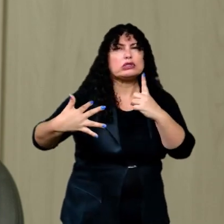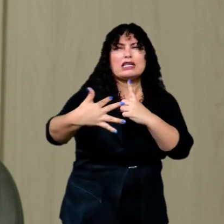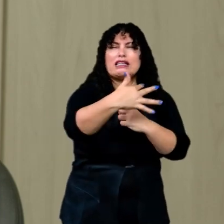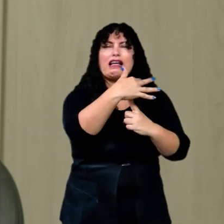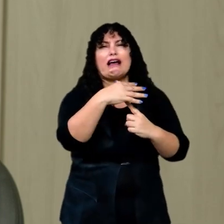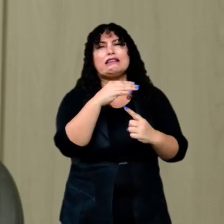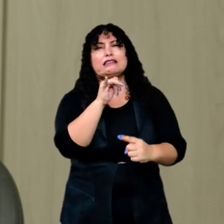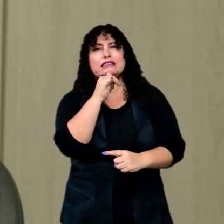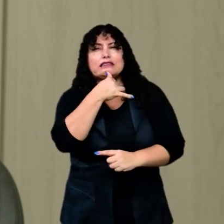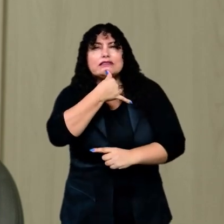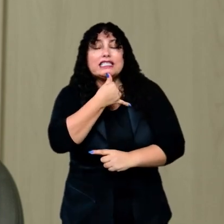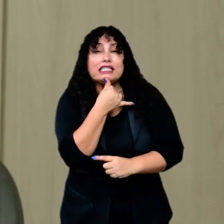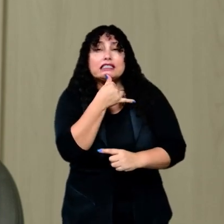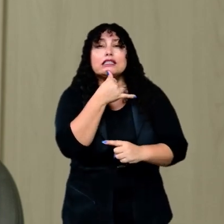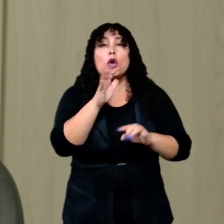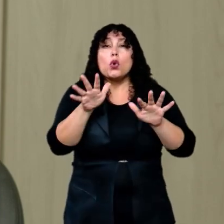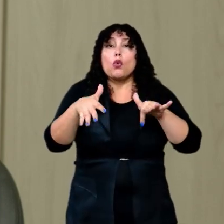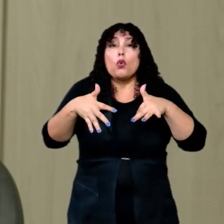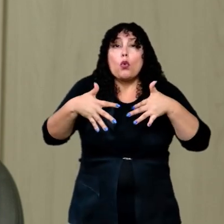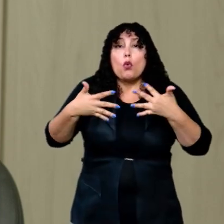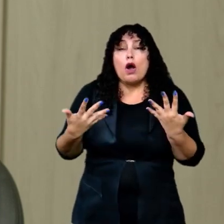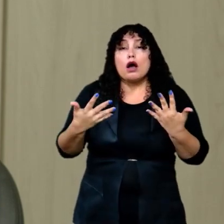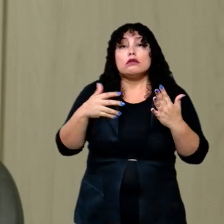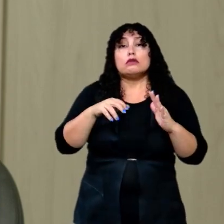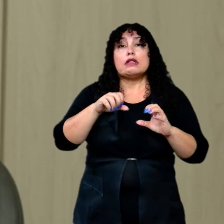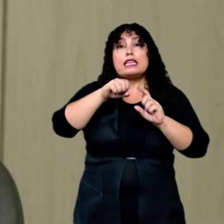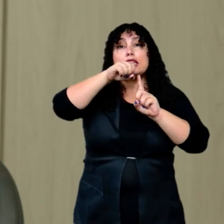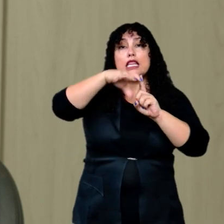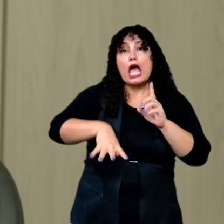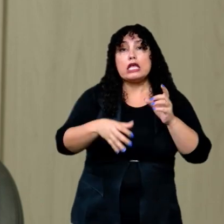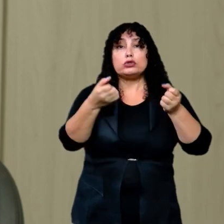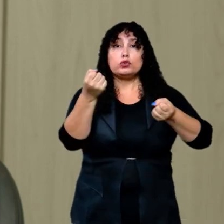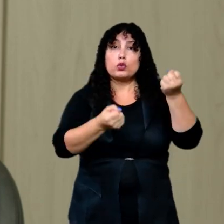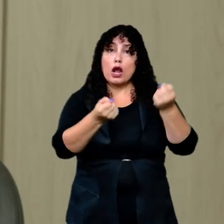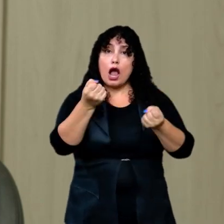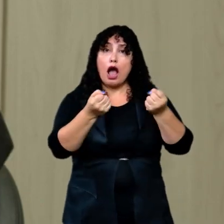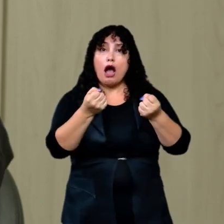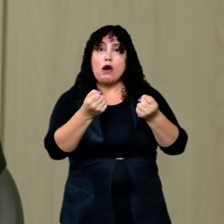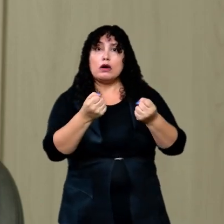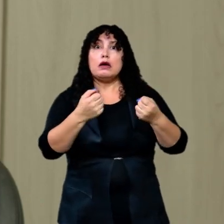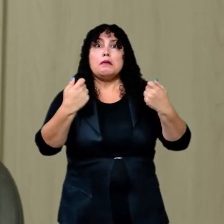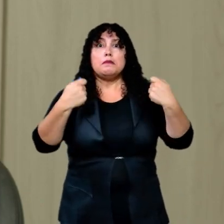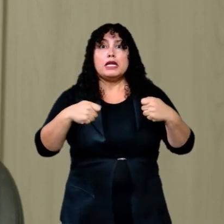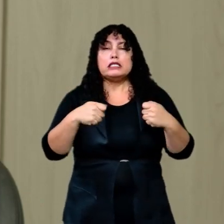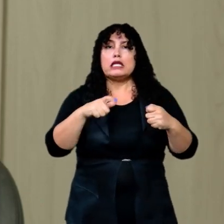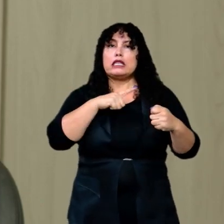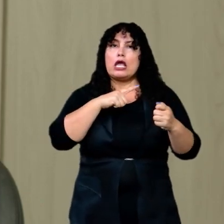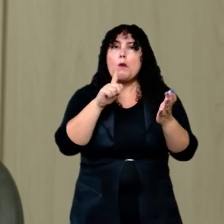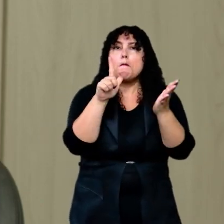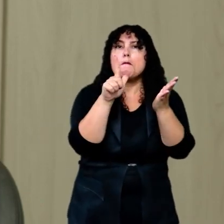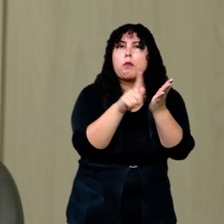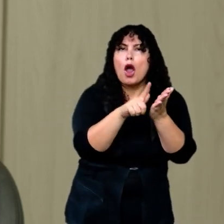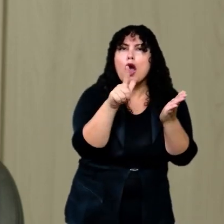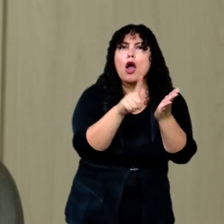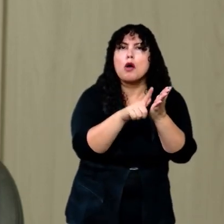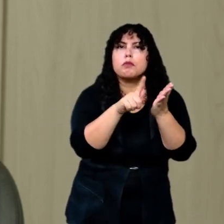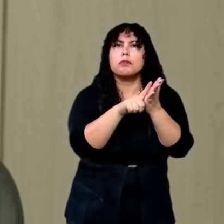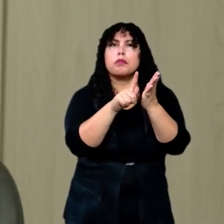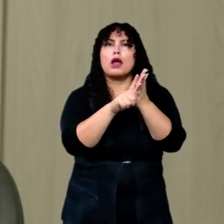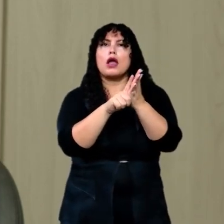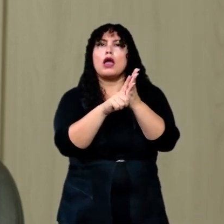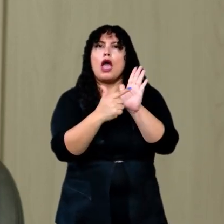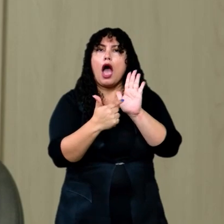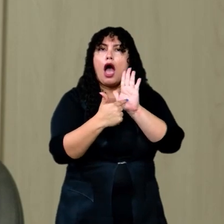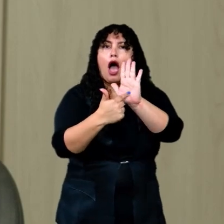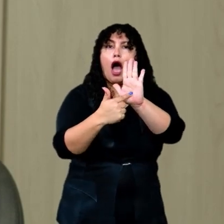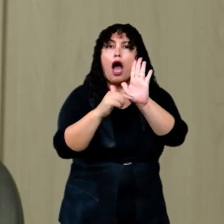infelizmente. Então, quando desce do carro, a pessoa para, a pessoa tem aquele papelzinho, né, autorizando,